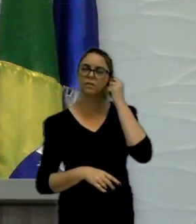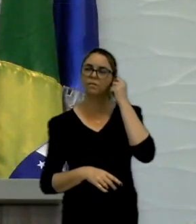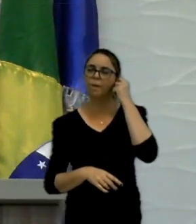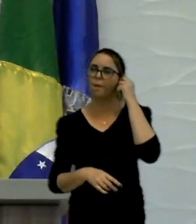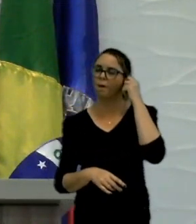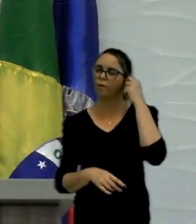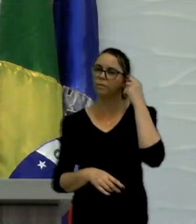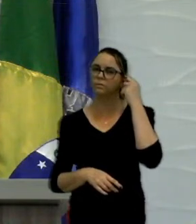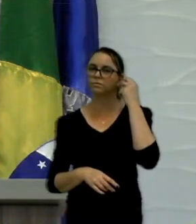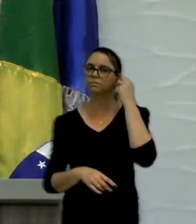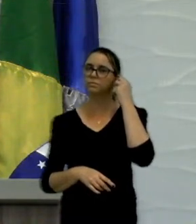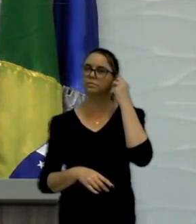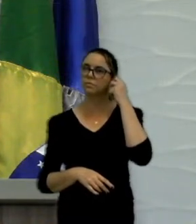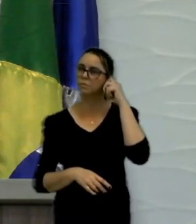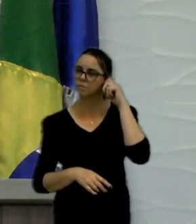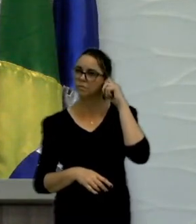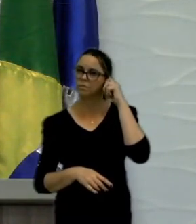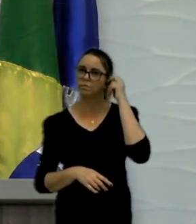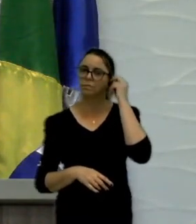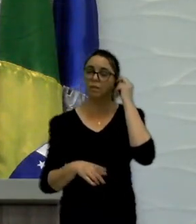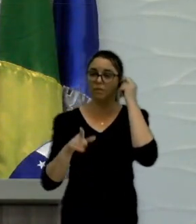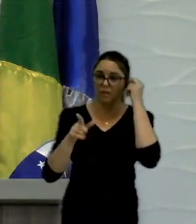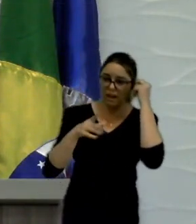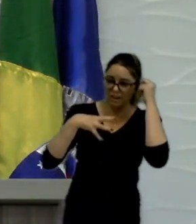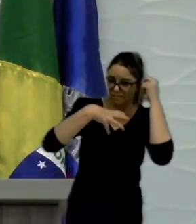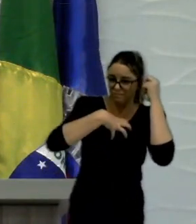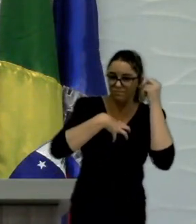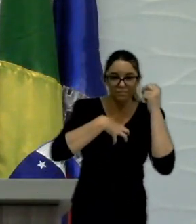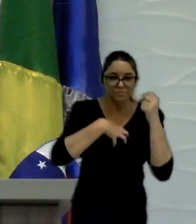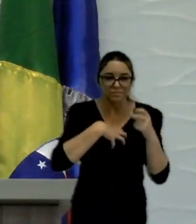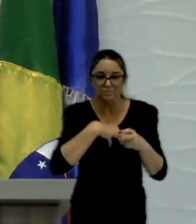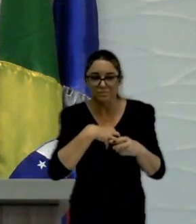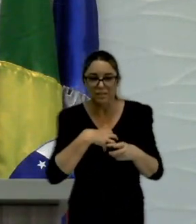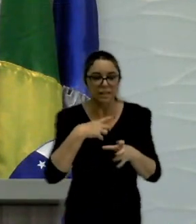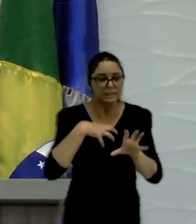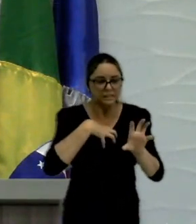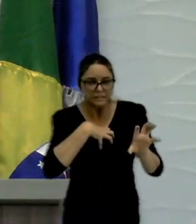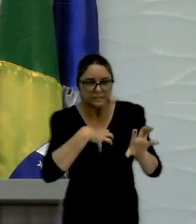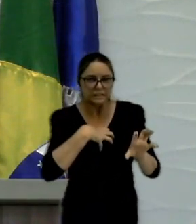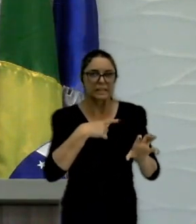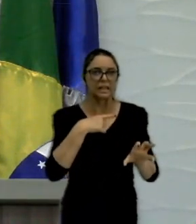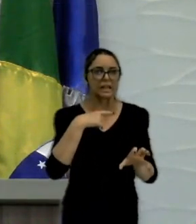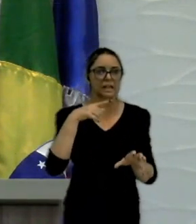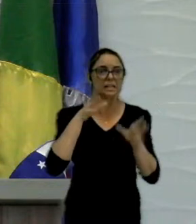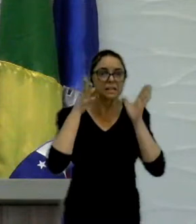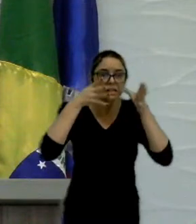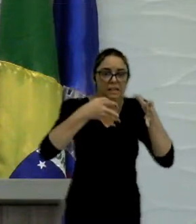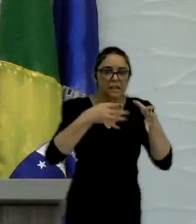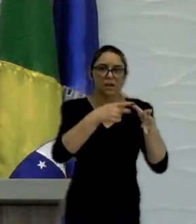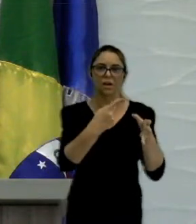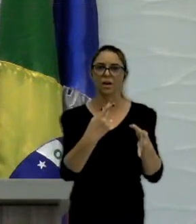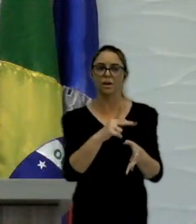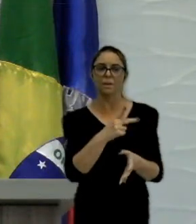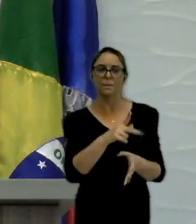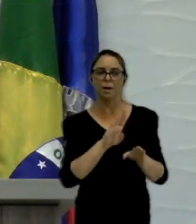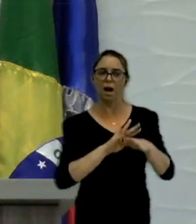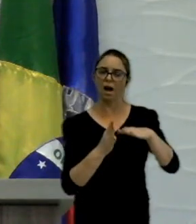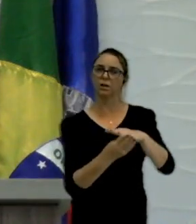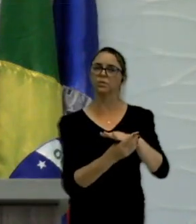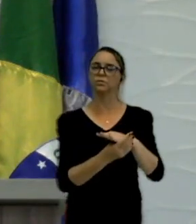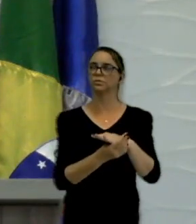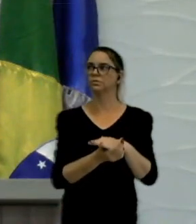E Vossa Excelência não tem o olhar pelo seu bairro. Não tá pode olhar pelo seu